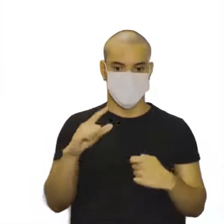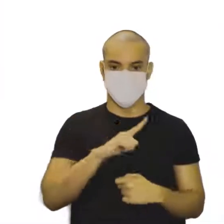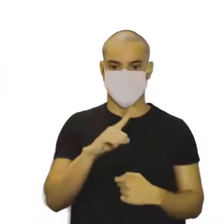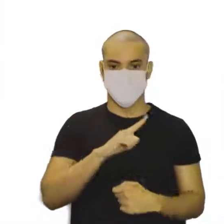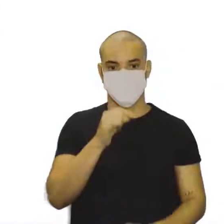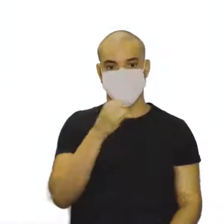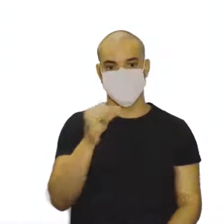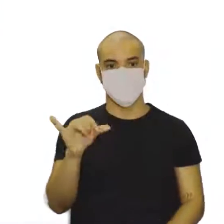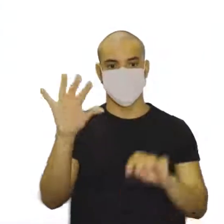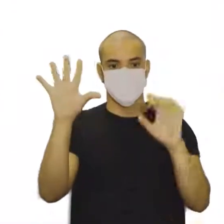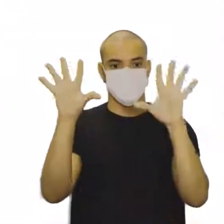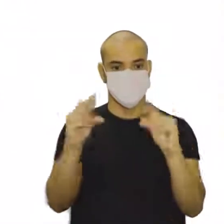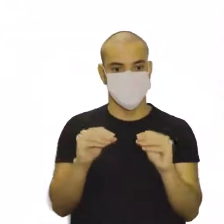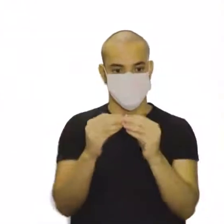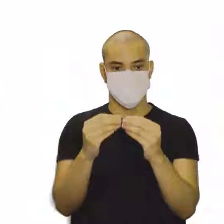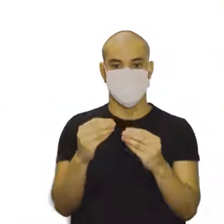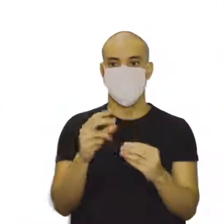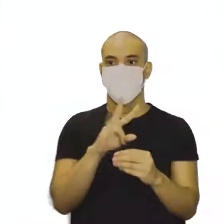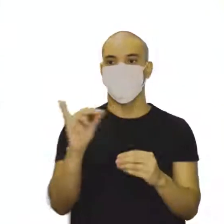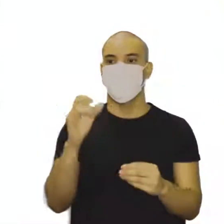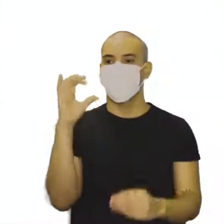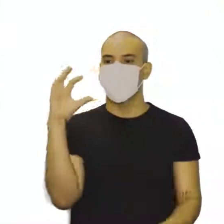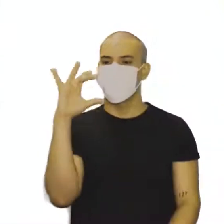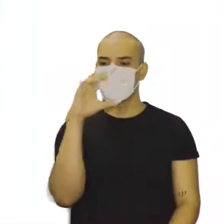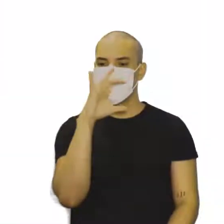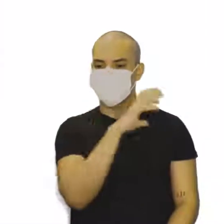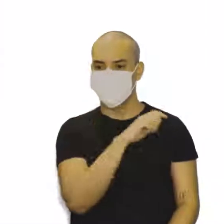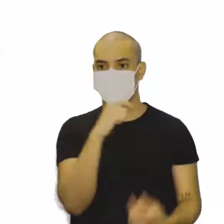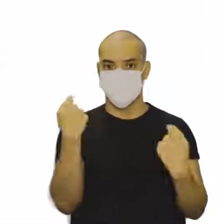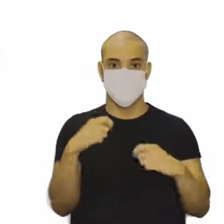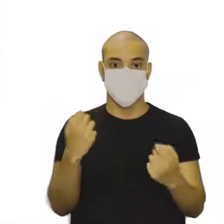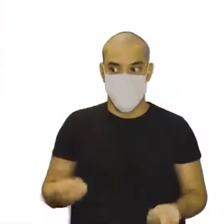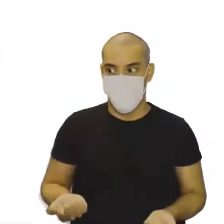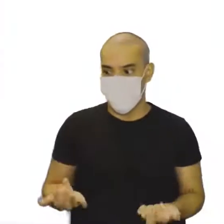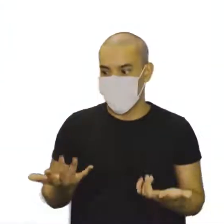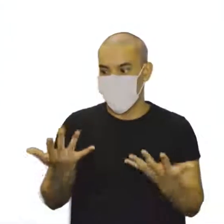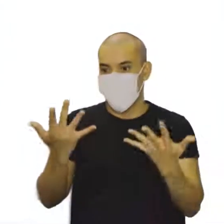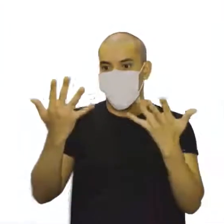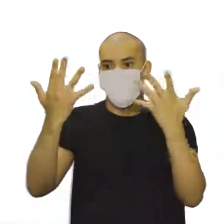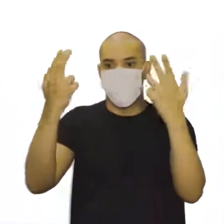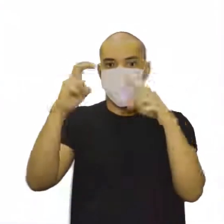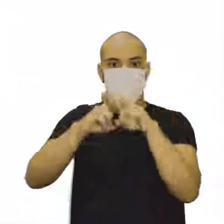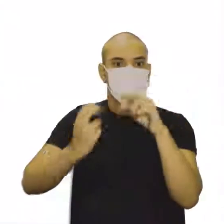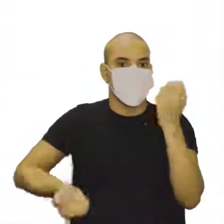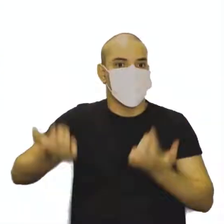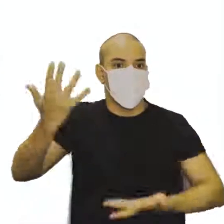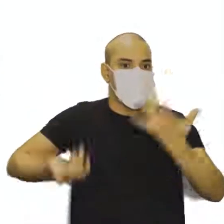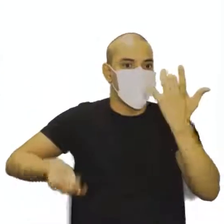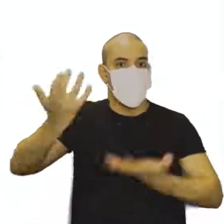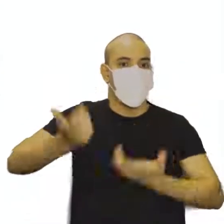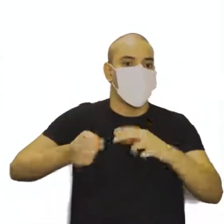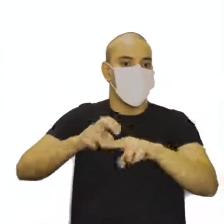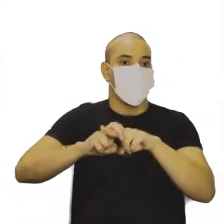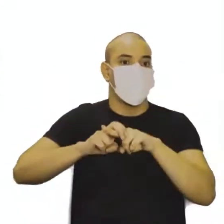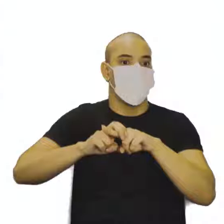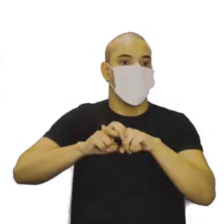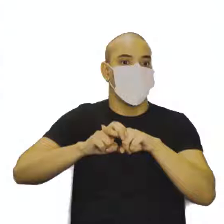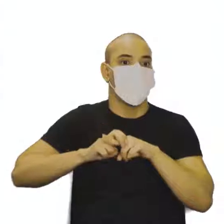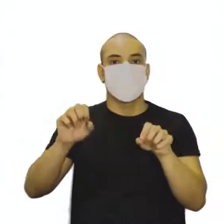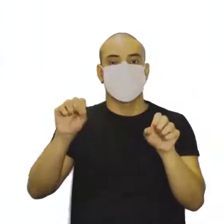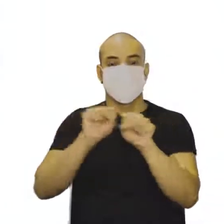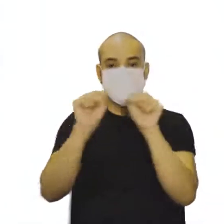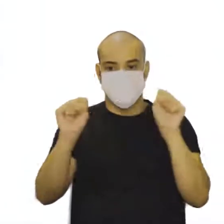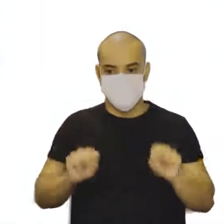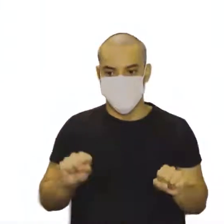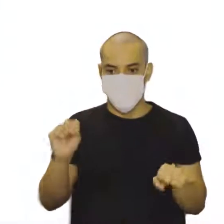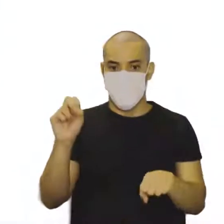ali energia dissipada, vai aquecer o sistema, pode ter incêndio, né, pessoal? Então, o sistema de proteção, ele tem que